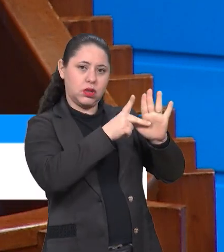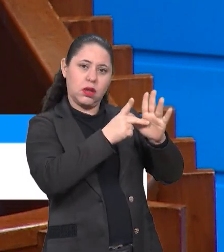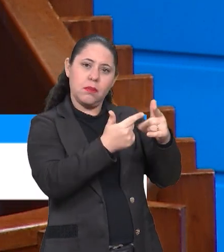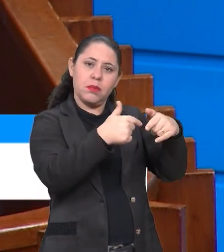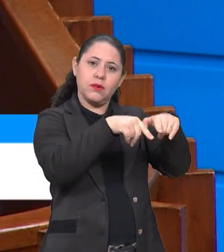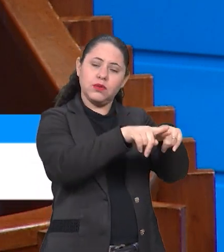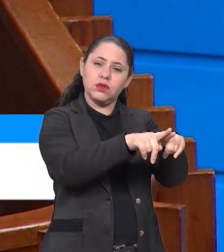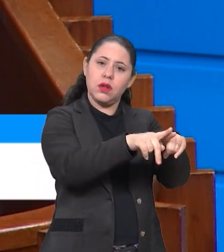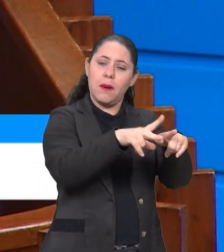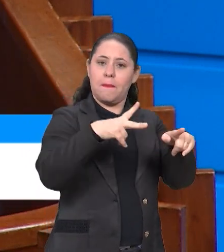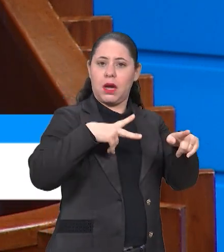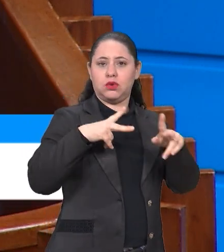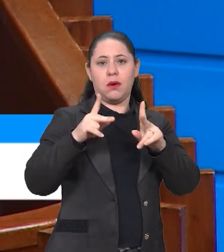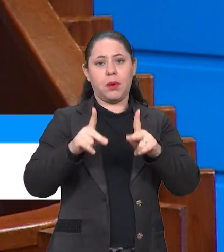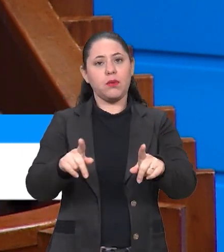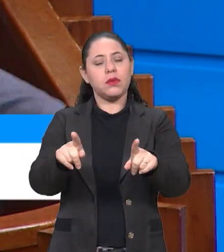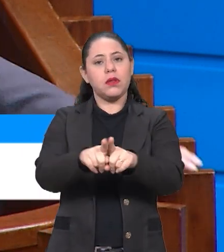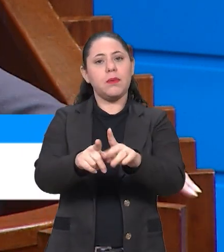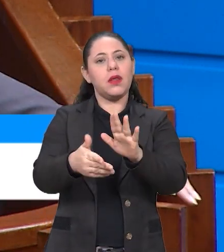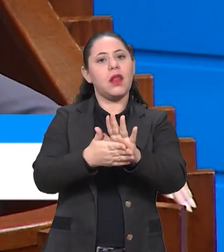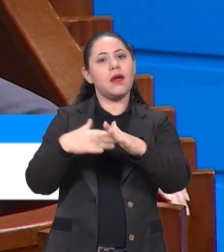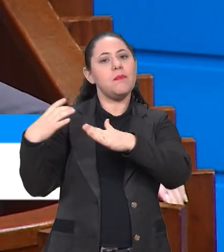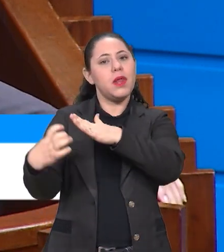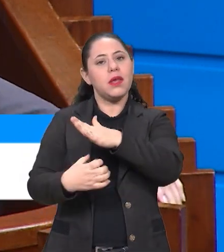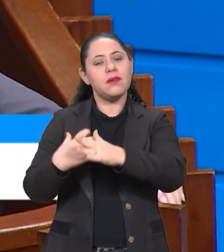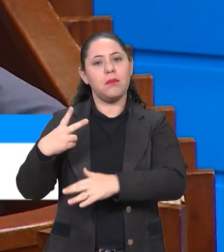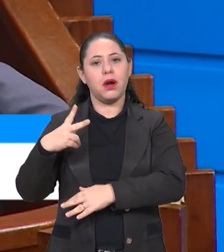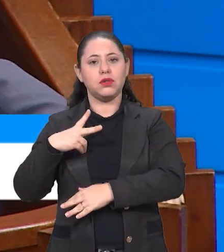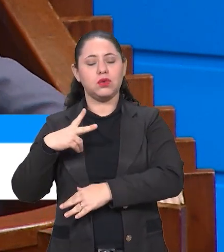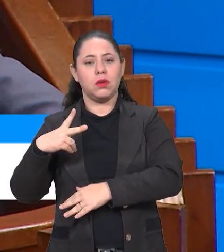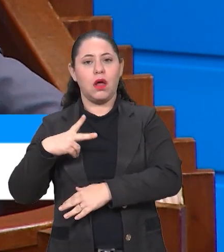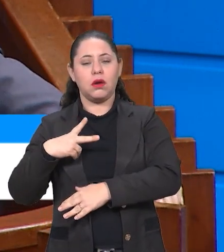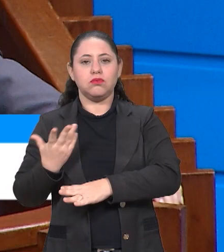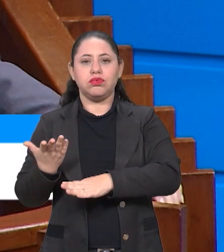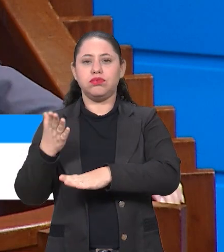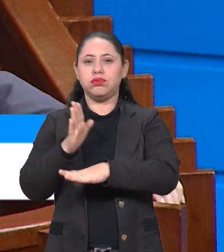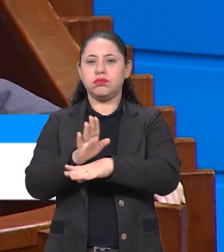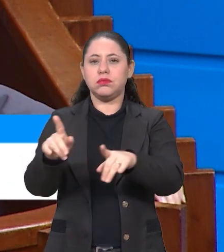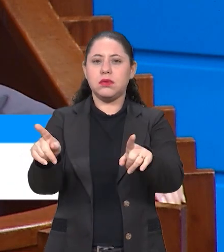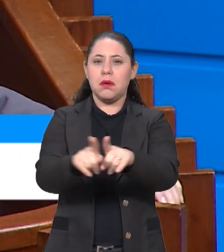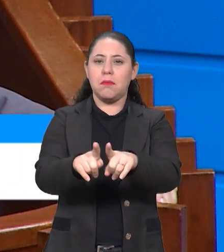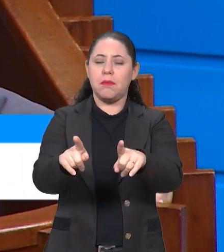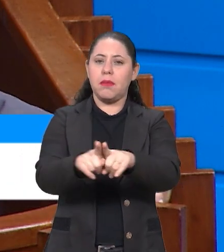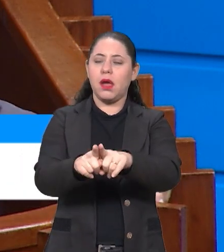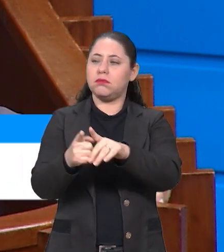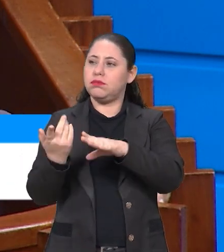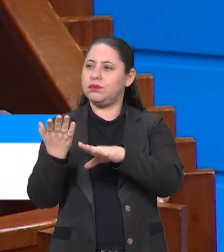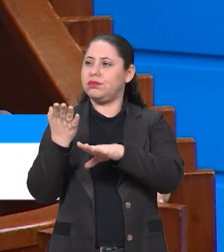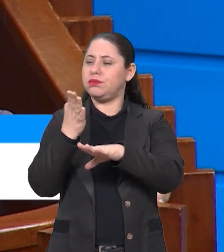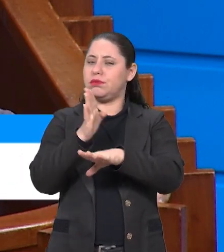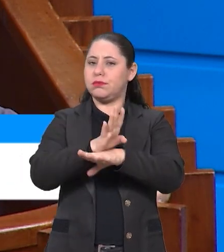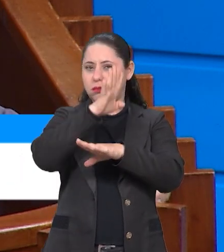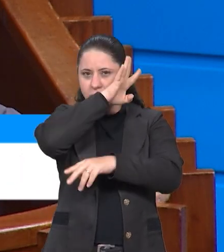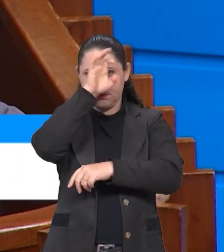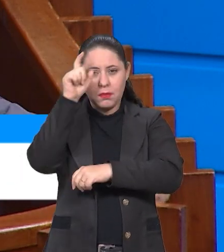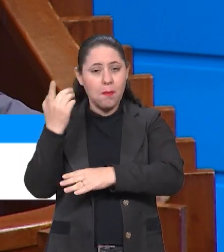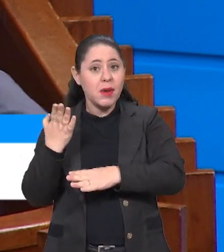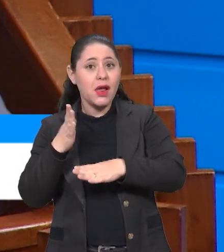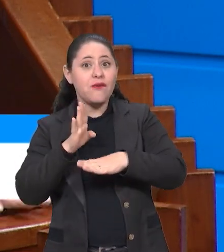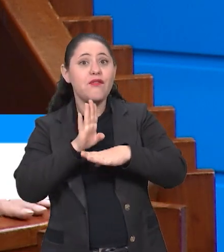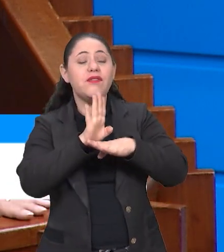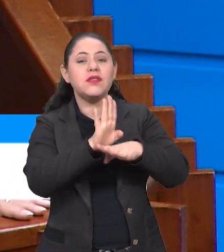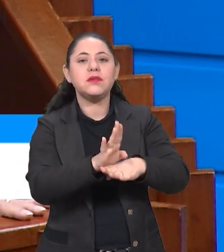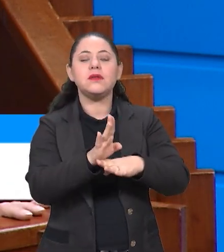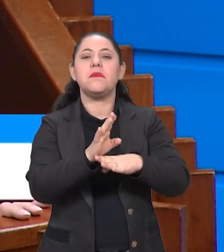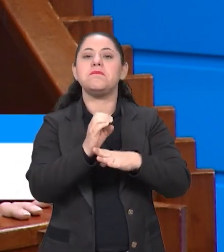de parcerias públicos-privadas e investimento da iniciativa privada, o que contempla o Mato Grosso do Sul também com esses projetos.